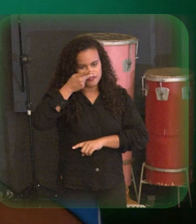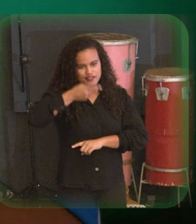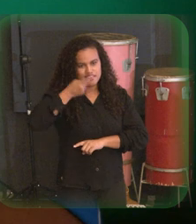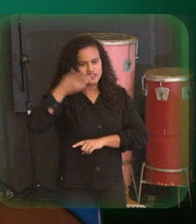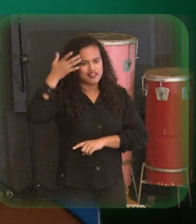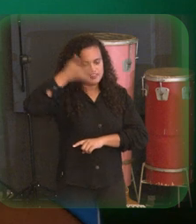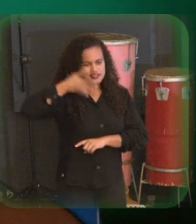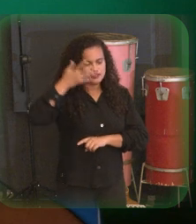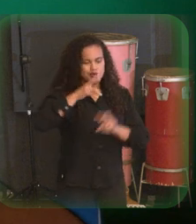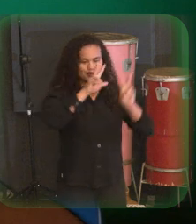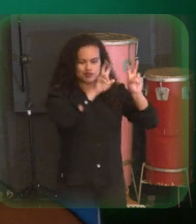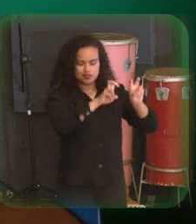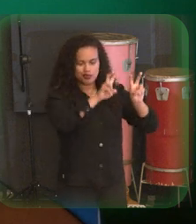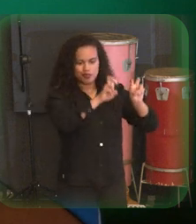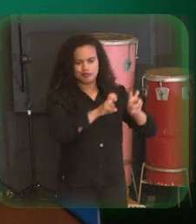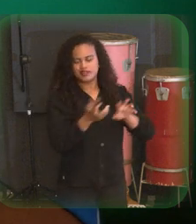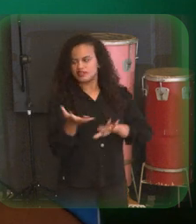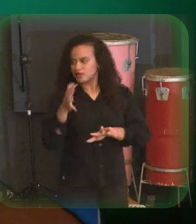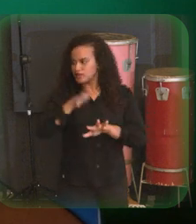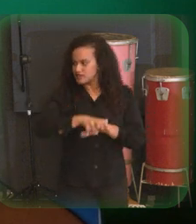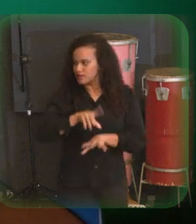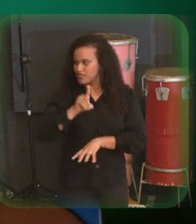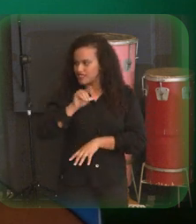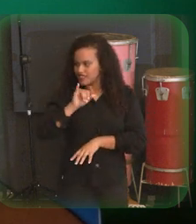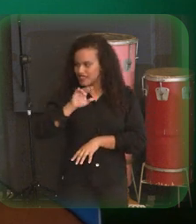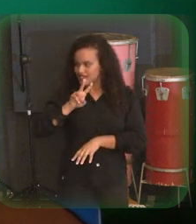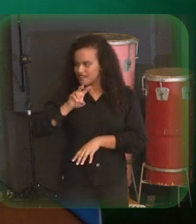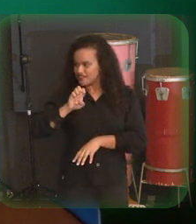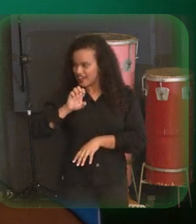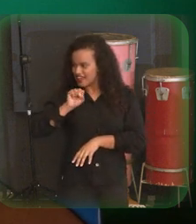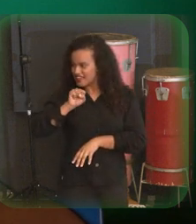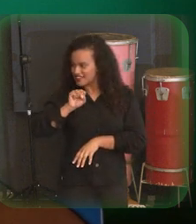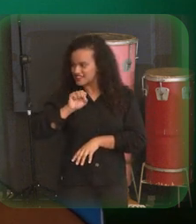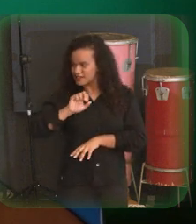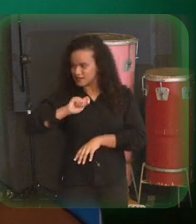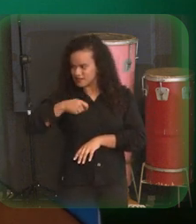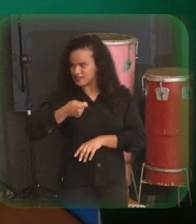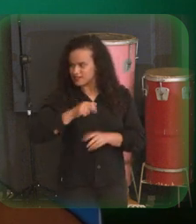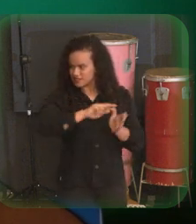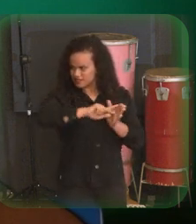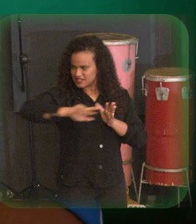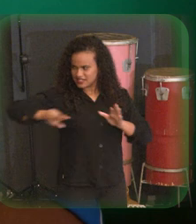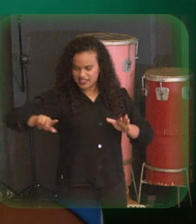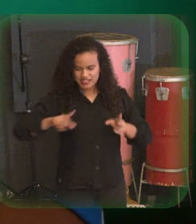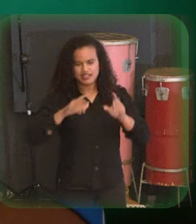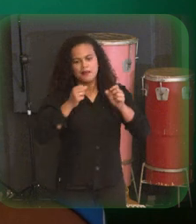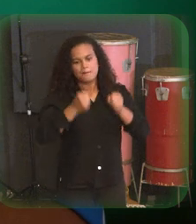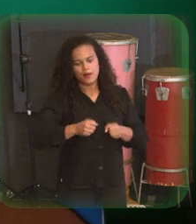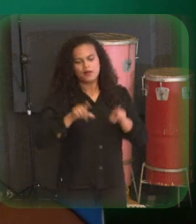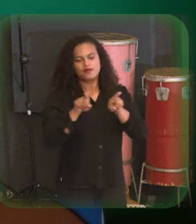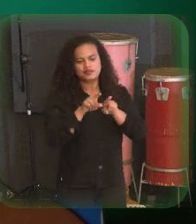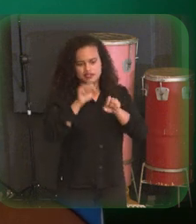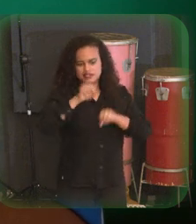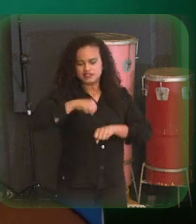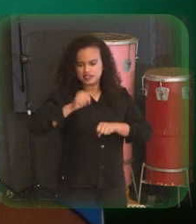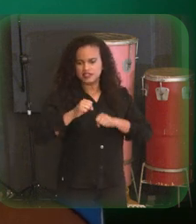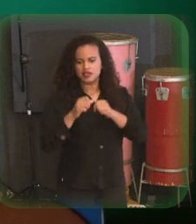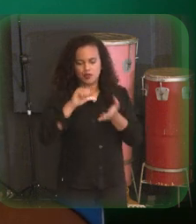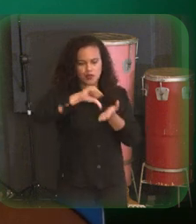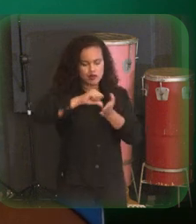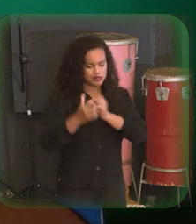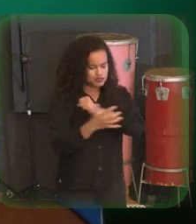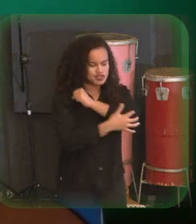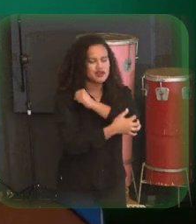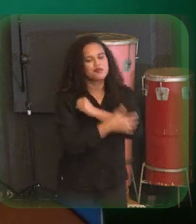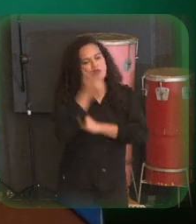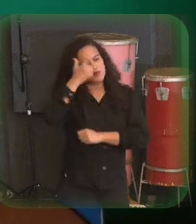inclusão e diversidade como forma transversal em sua sala de aula. Então, é possível, sim. O Campus Cabo de Santo Agostinho já mostrou que dá